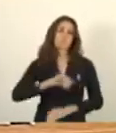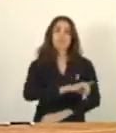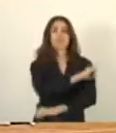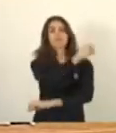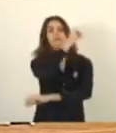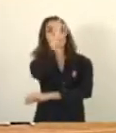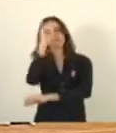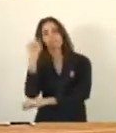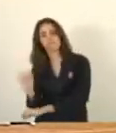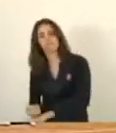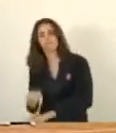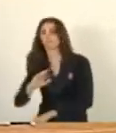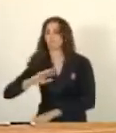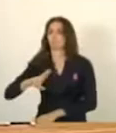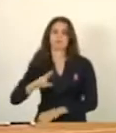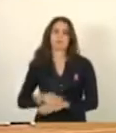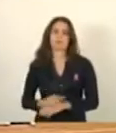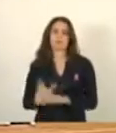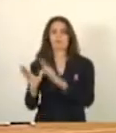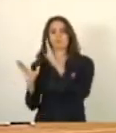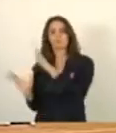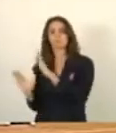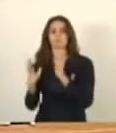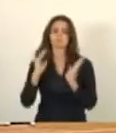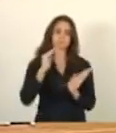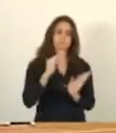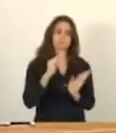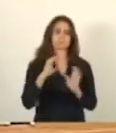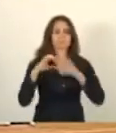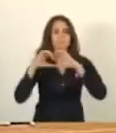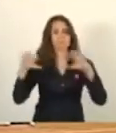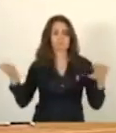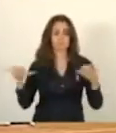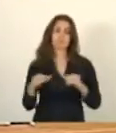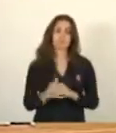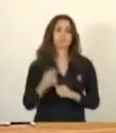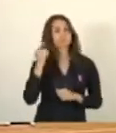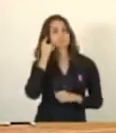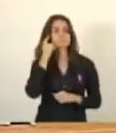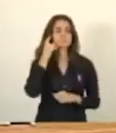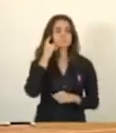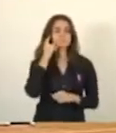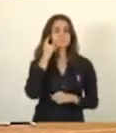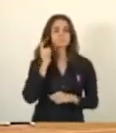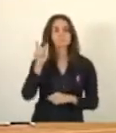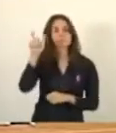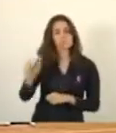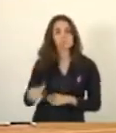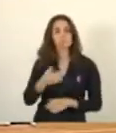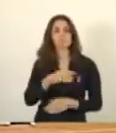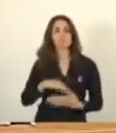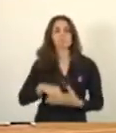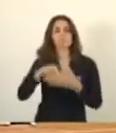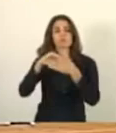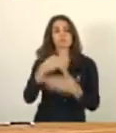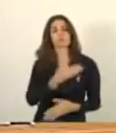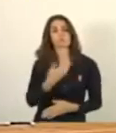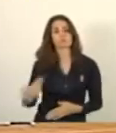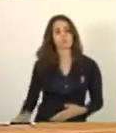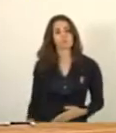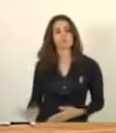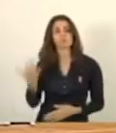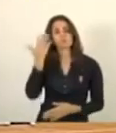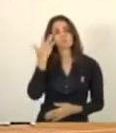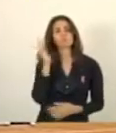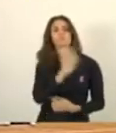escola de tempo integral. Então, assim, eu fico aqui, até deputado Dari, o senhor que é líder do governo, que o governo deveria mudar